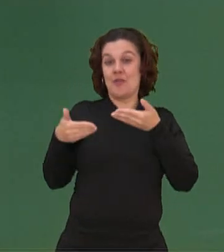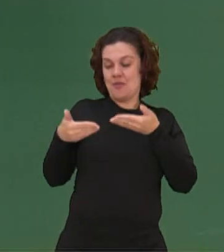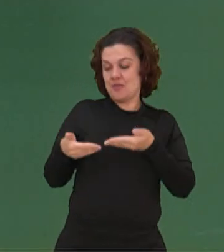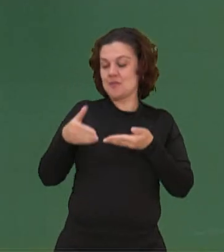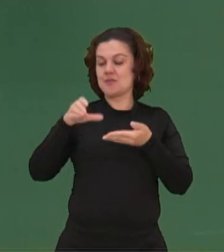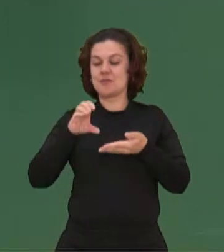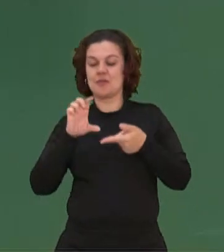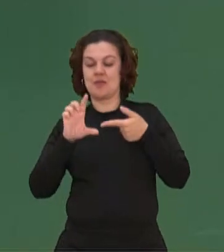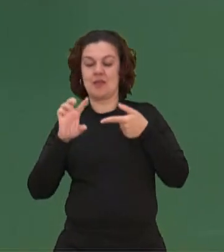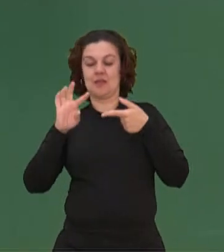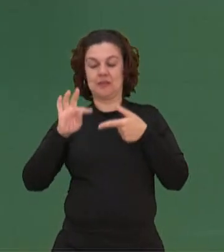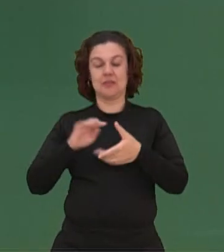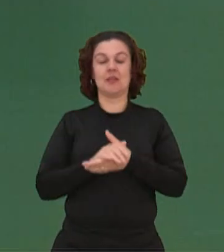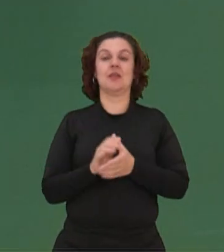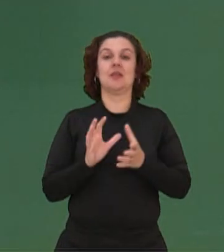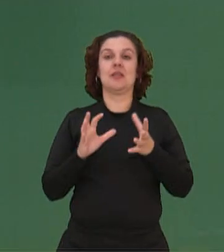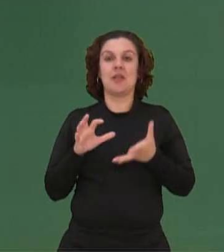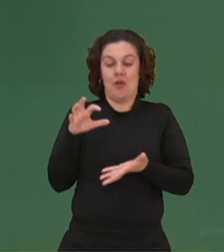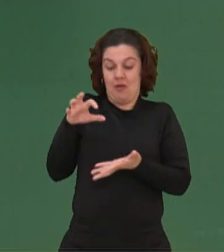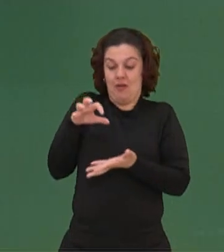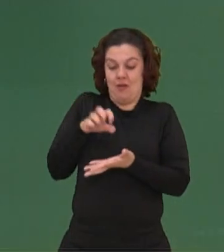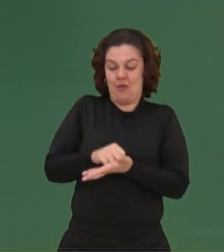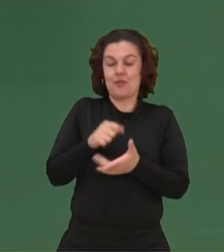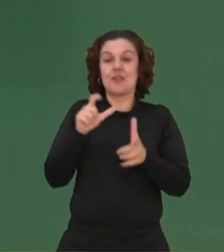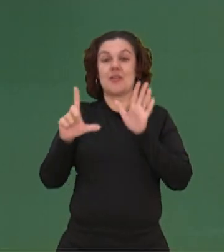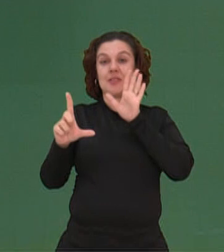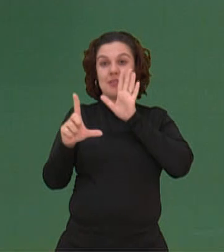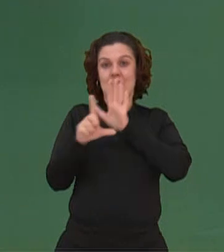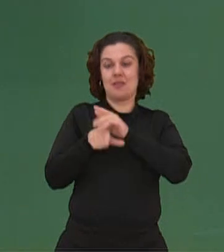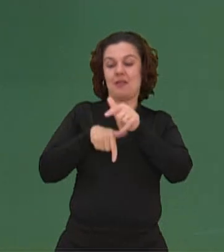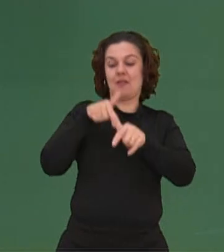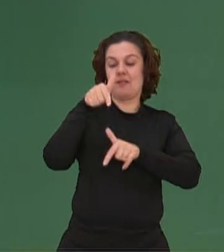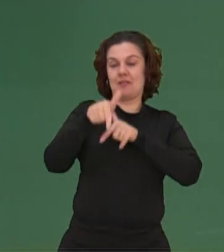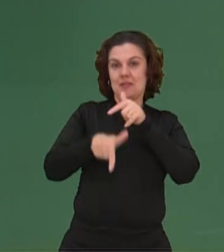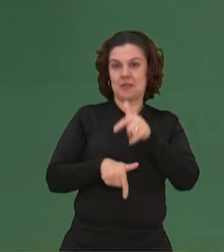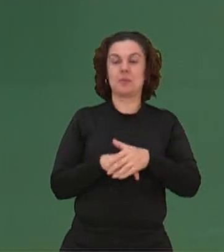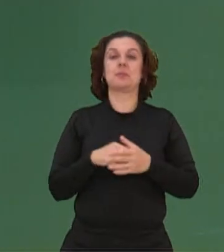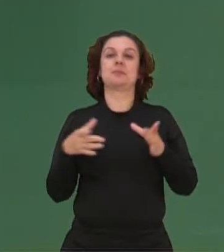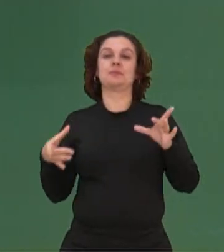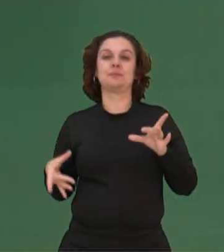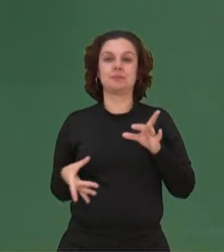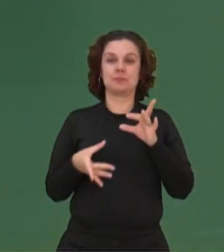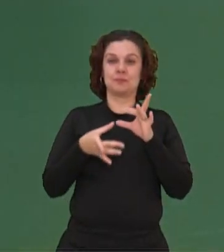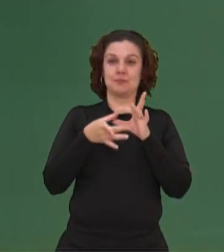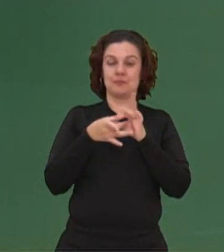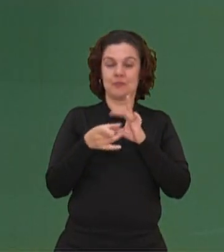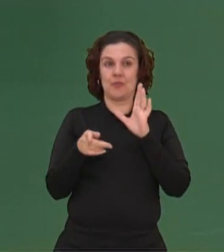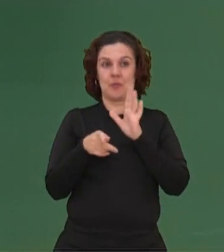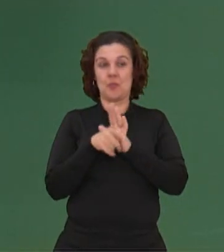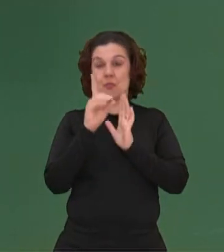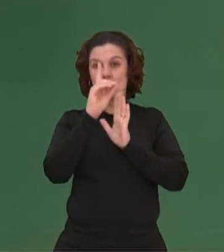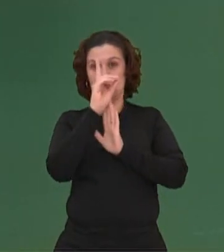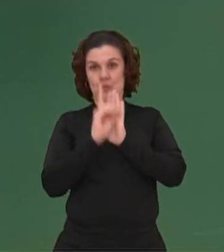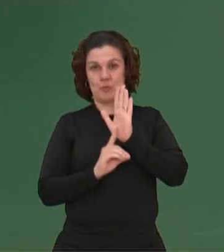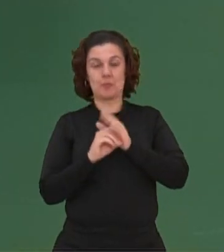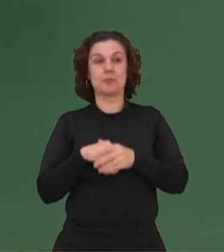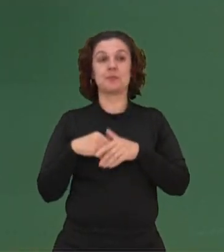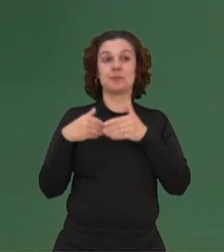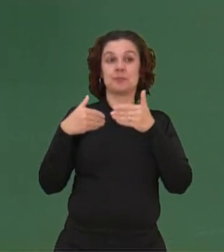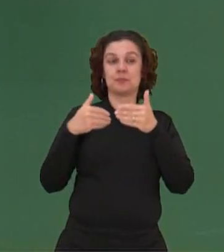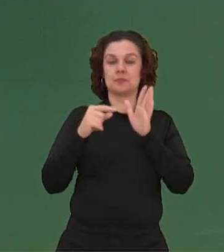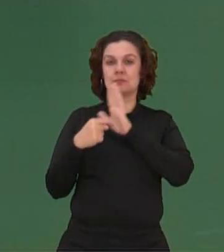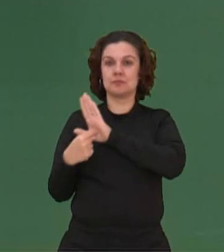CLT, é um código de leis trabalhistas, que reuniu as leis trabalhistas num documento. Elas